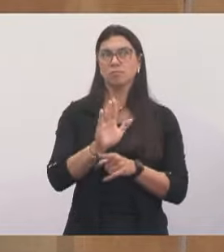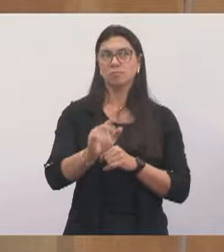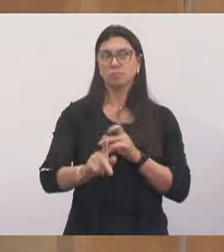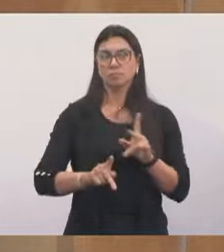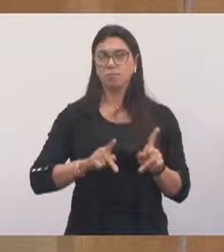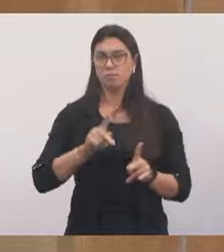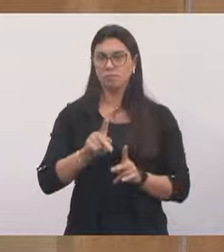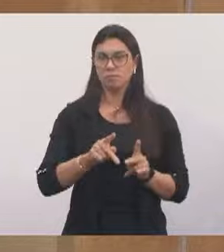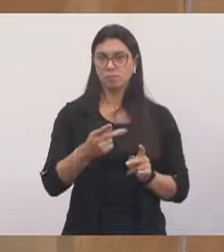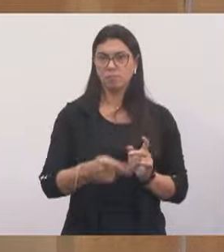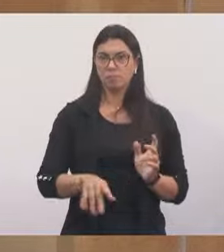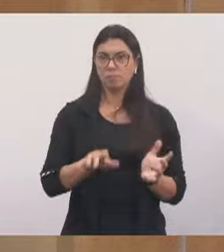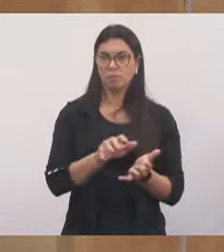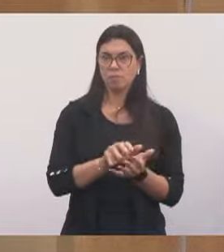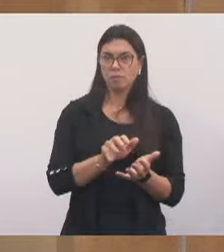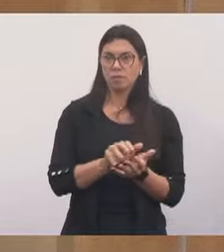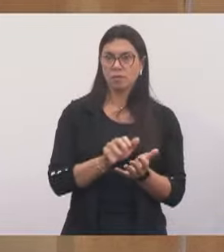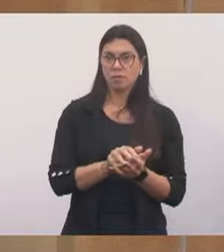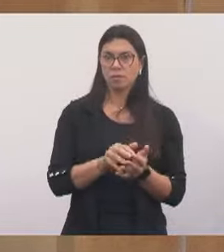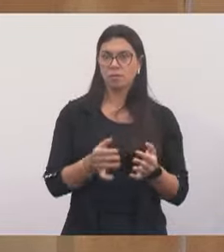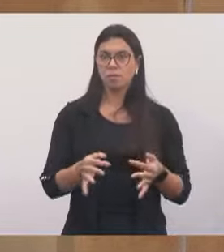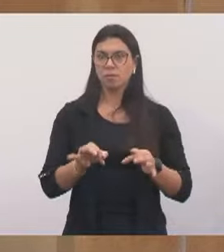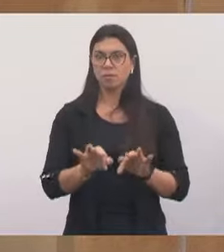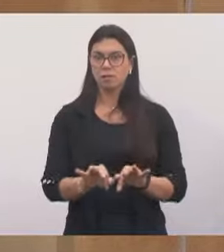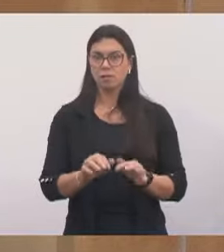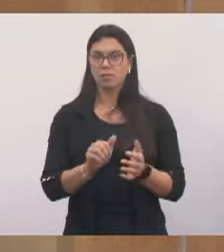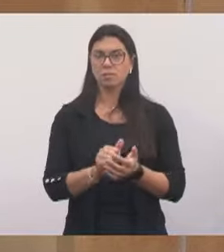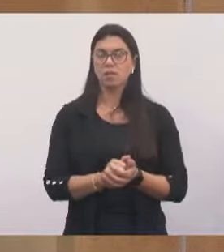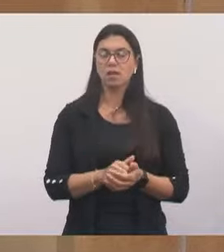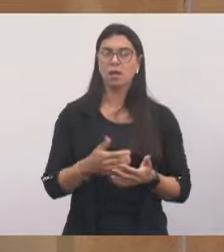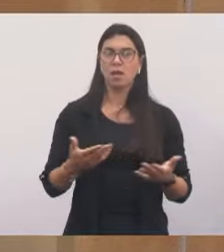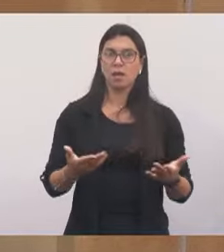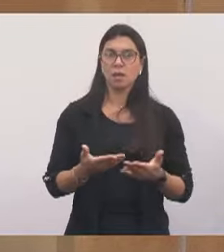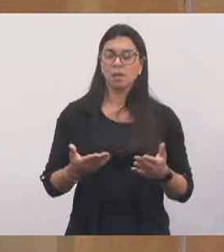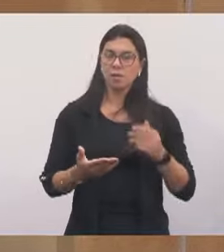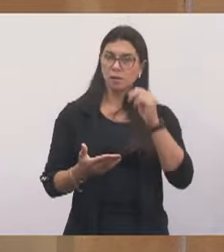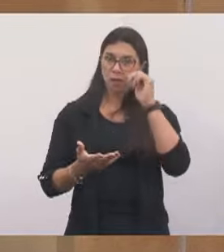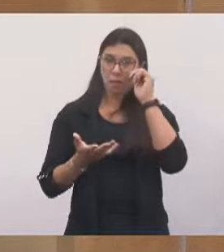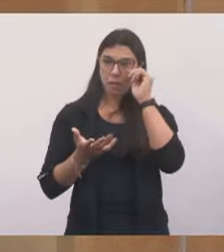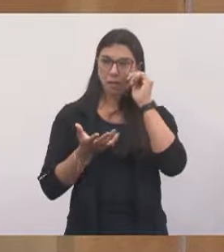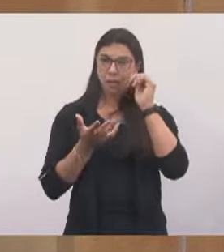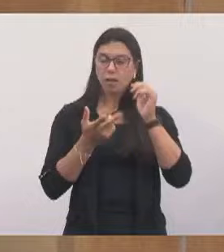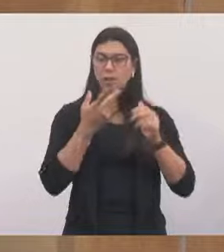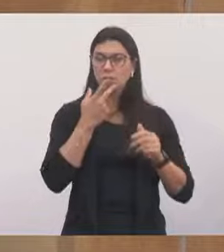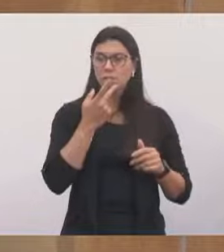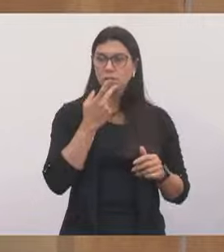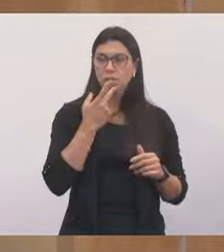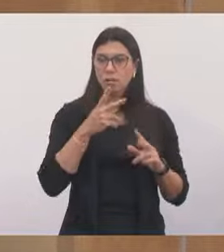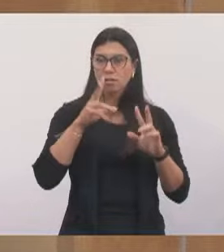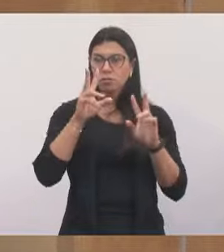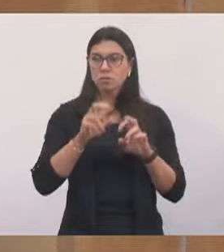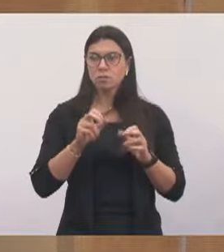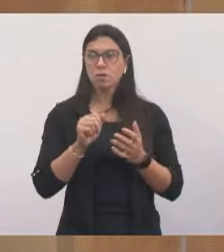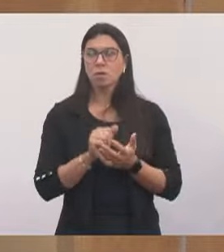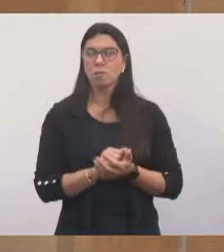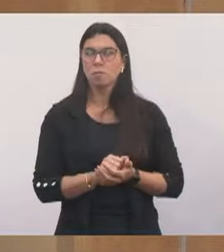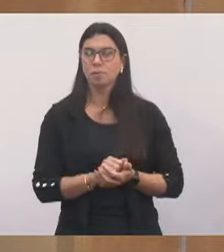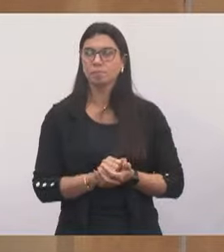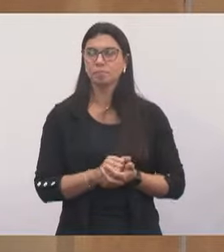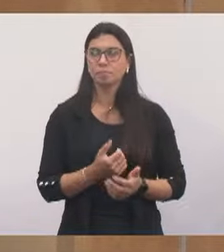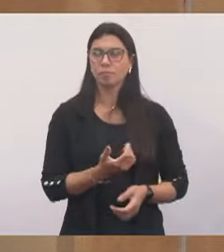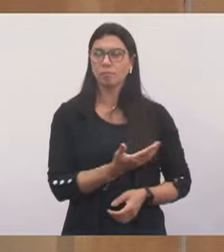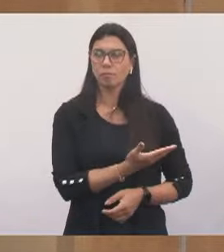finalizar, a entidade do Lian Kong, AUGES, a professora Isabel, não é? E também